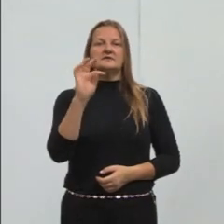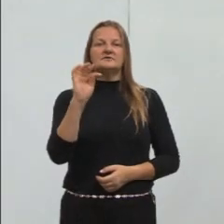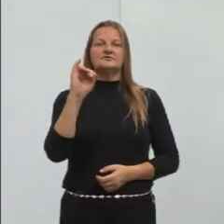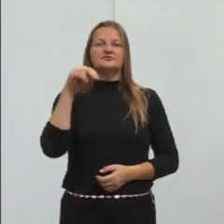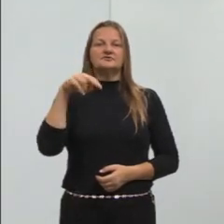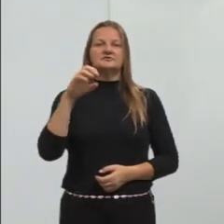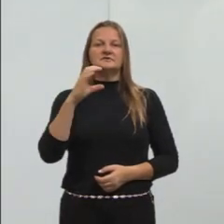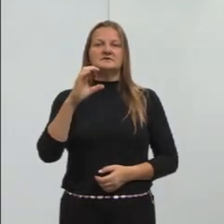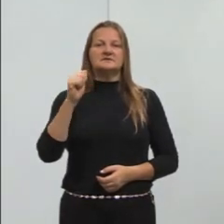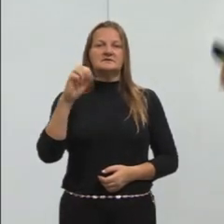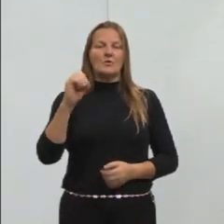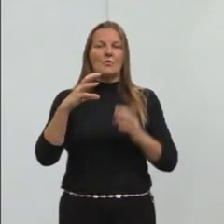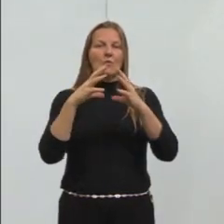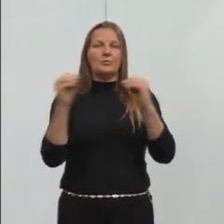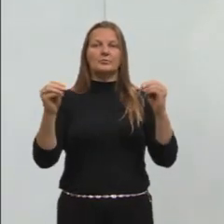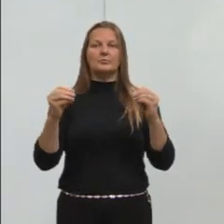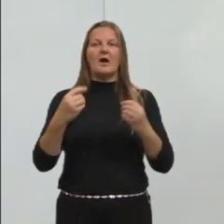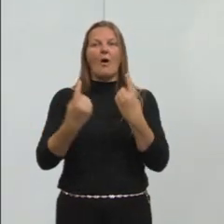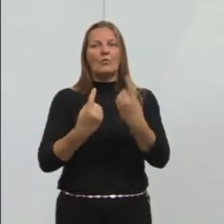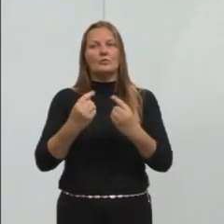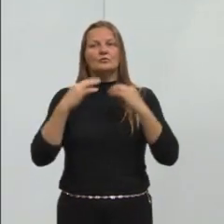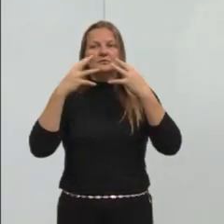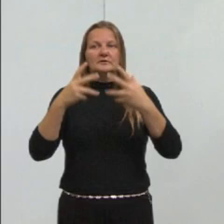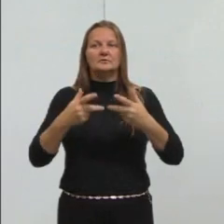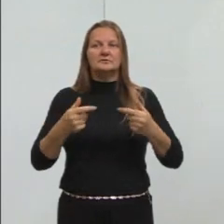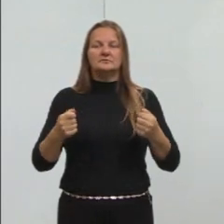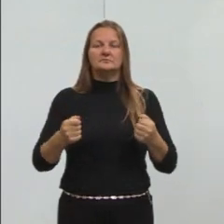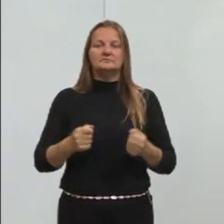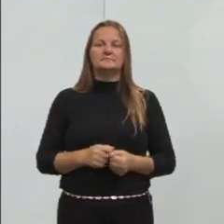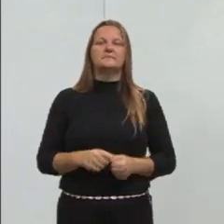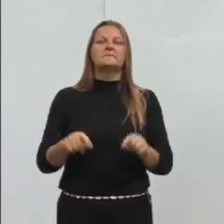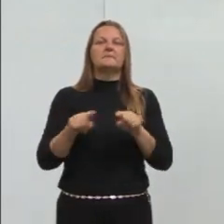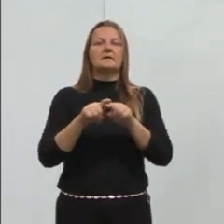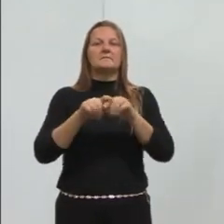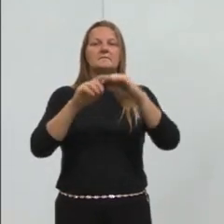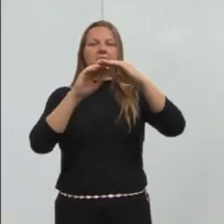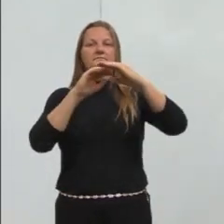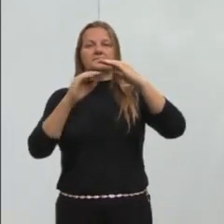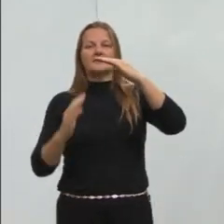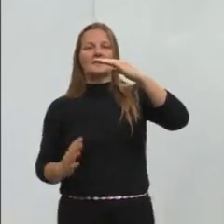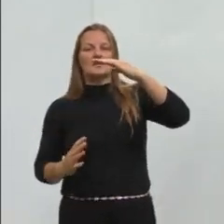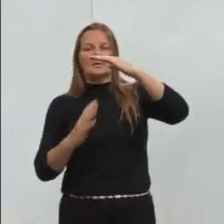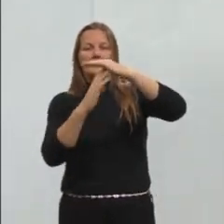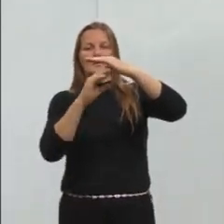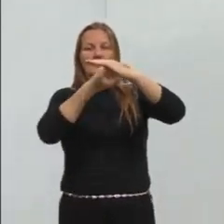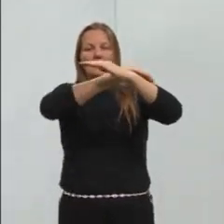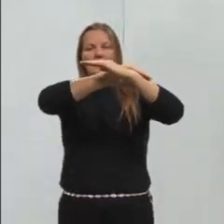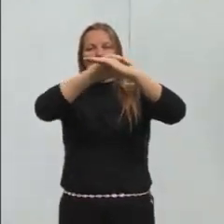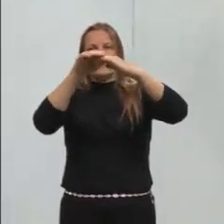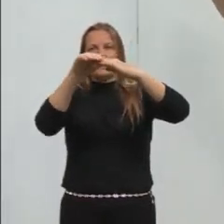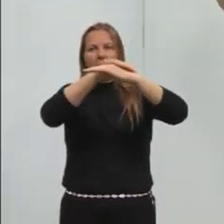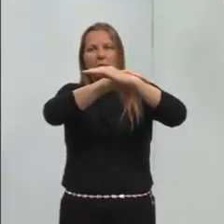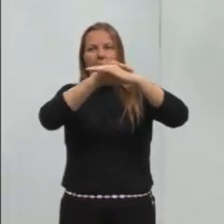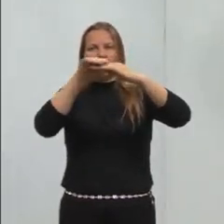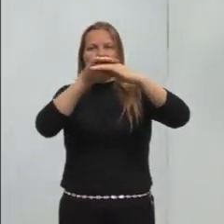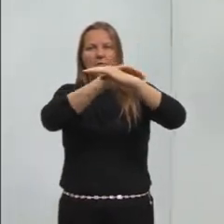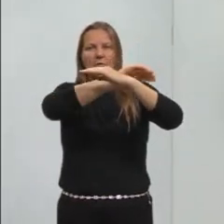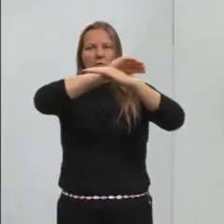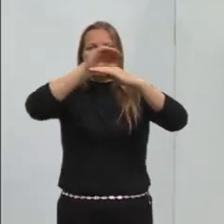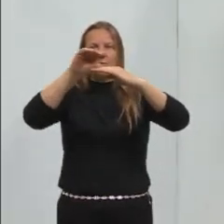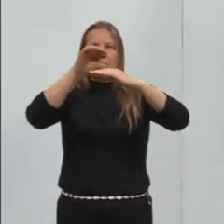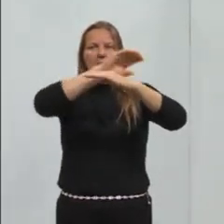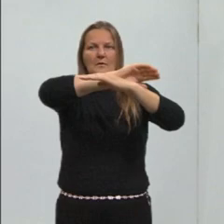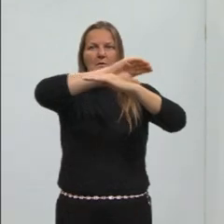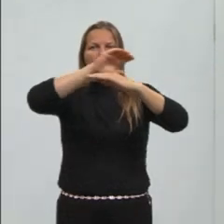todos todo mundo a camada de ozônio Ela já foi muito falada né hoje até sabe que